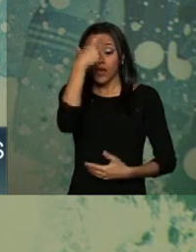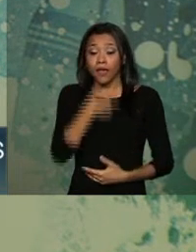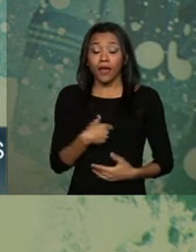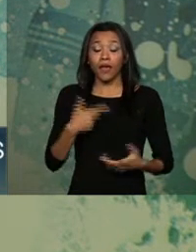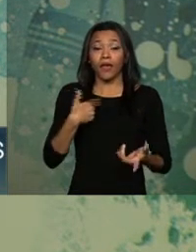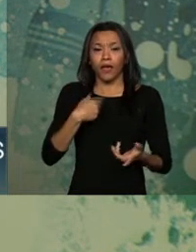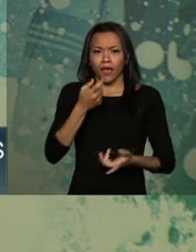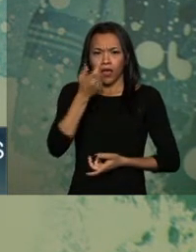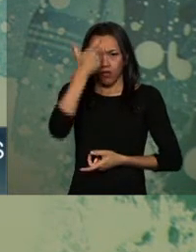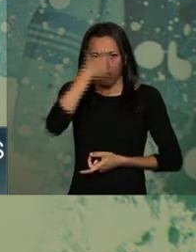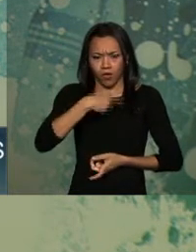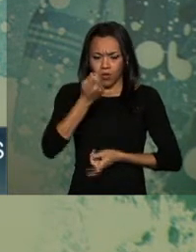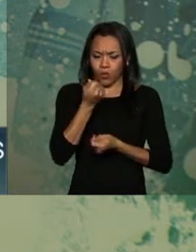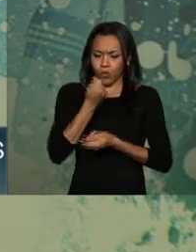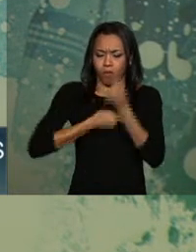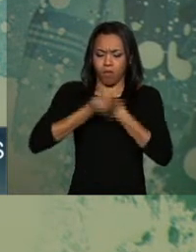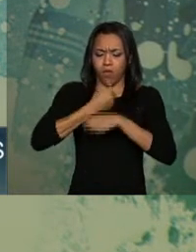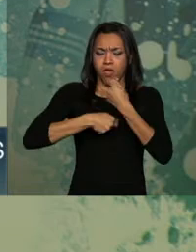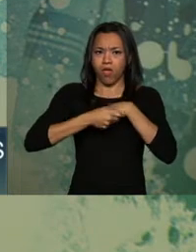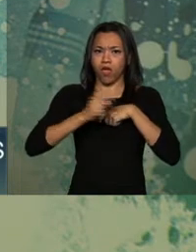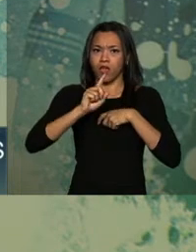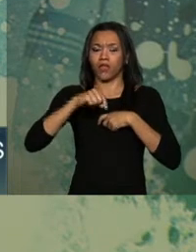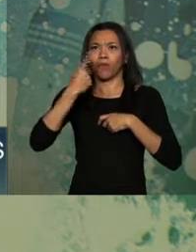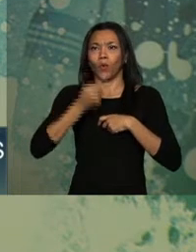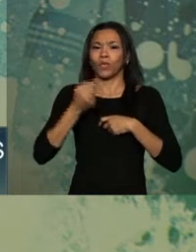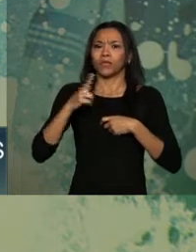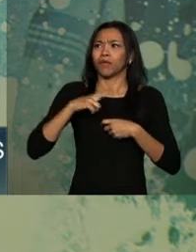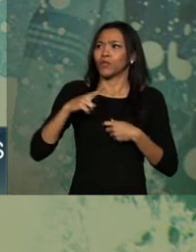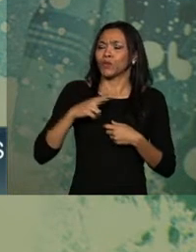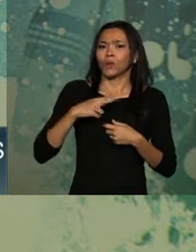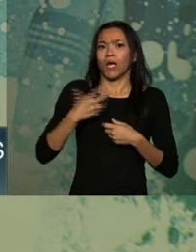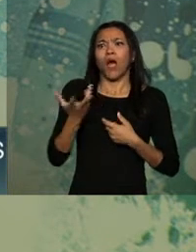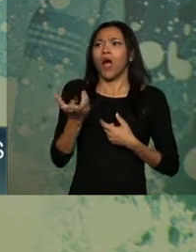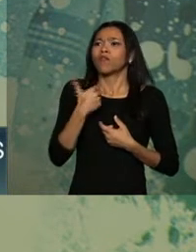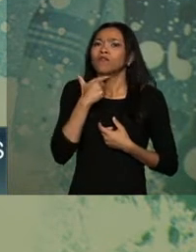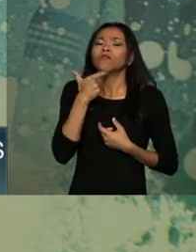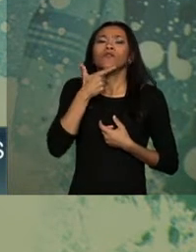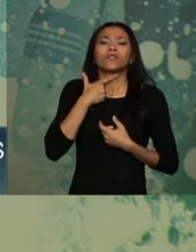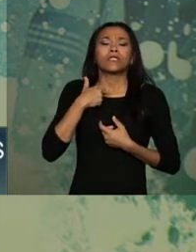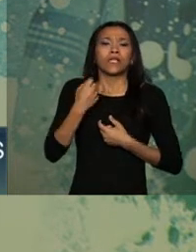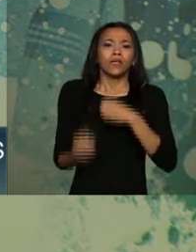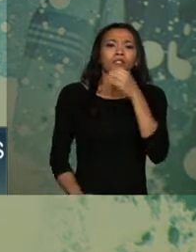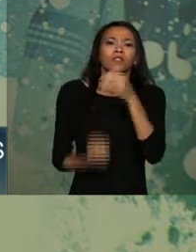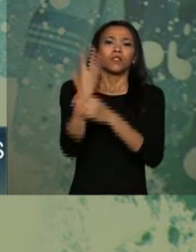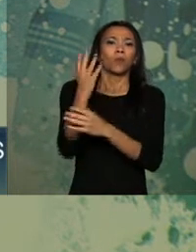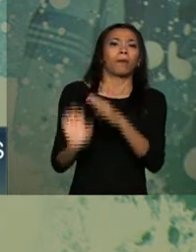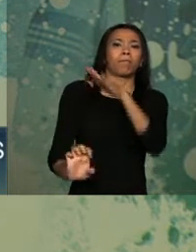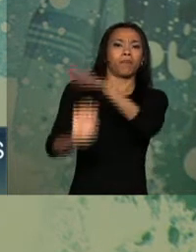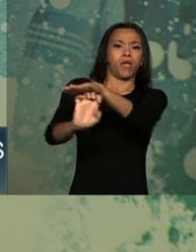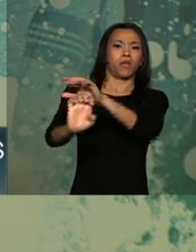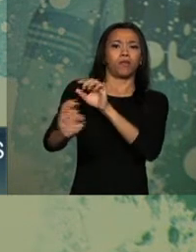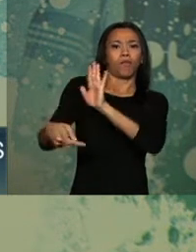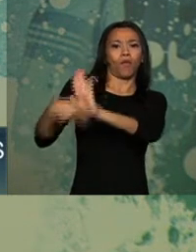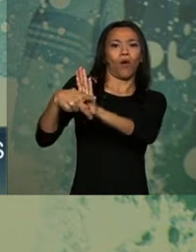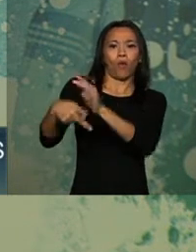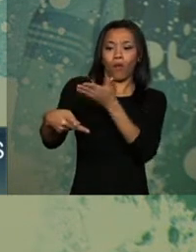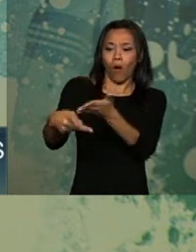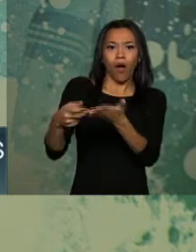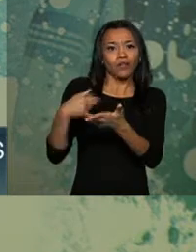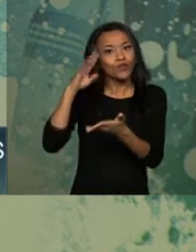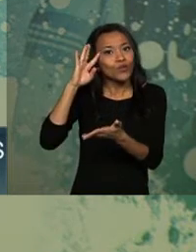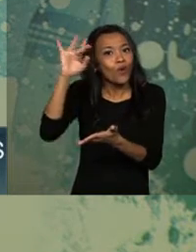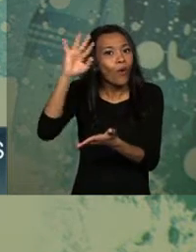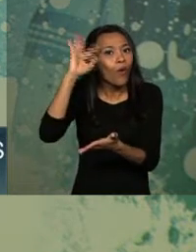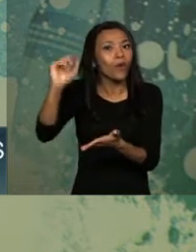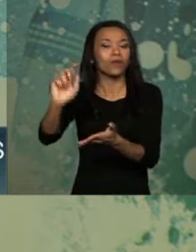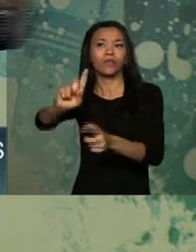microempresa. Quem quer ser microempresa já está sonhando em ser uma pequena e está sonhando em ser média, está sonhando em